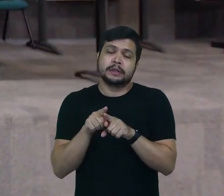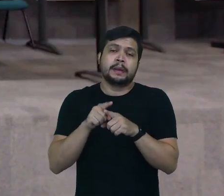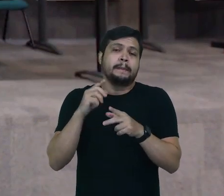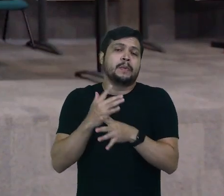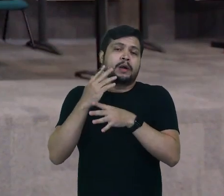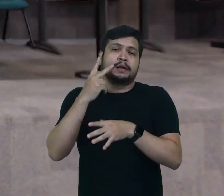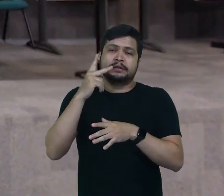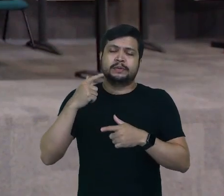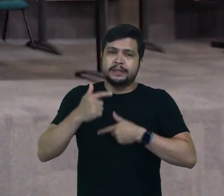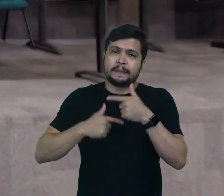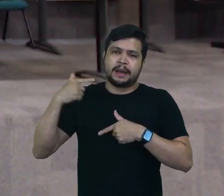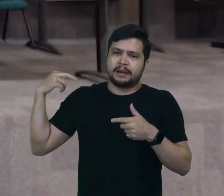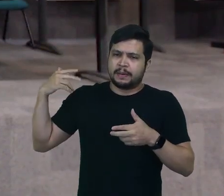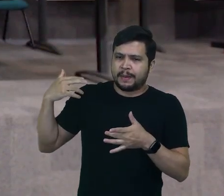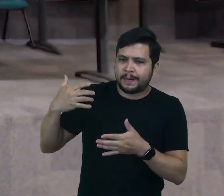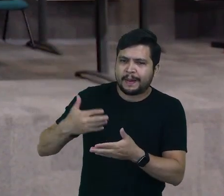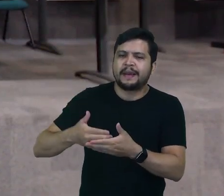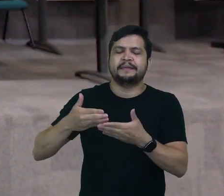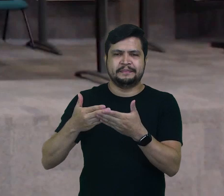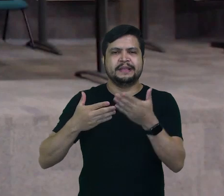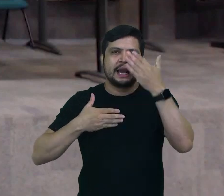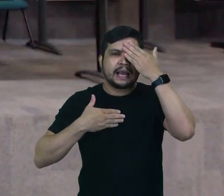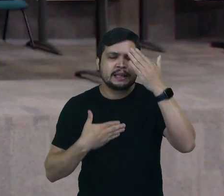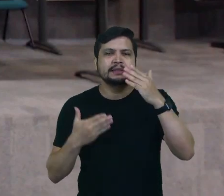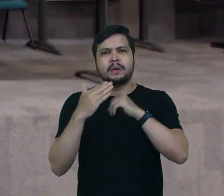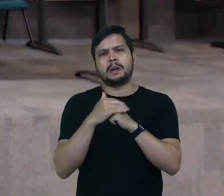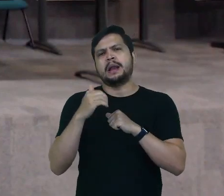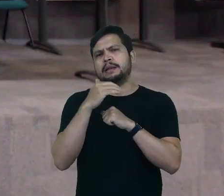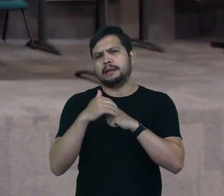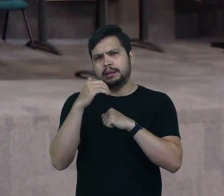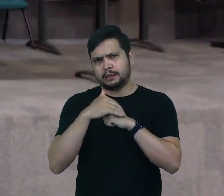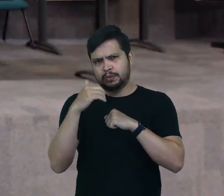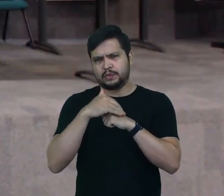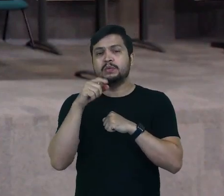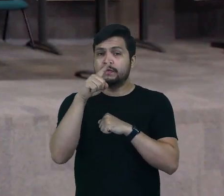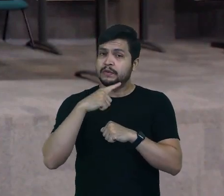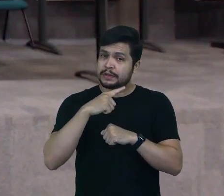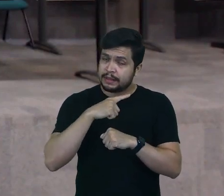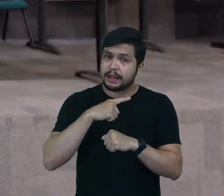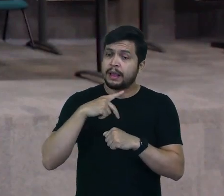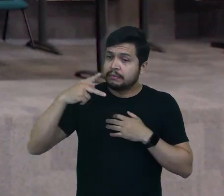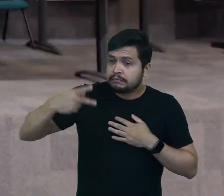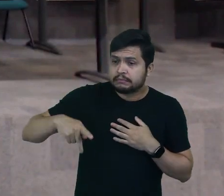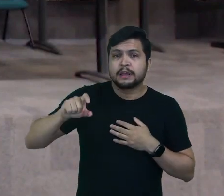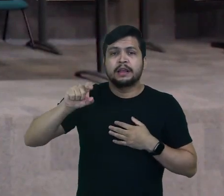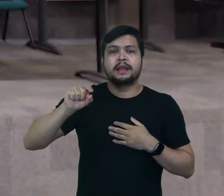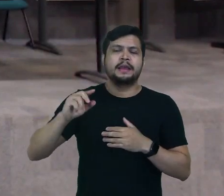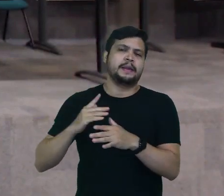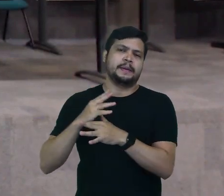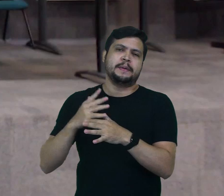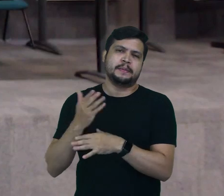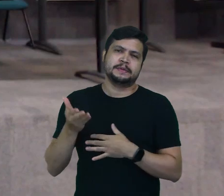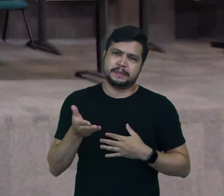você tem pela sua casa, né? Pela UVA, que você sempre trata com tanto carinho, com tanto